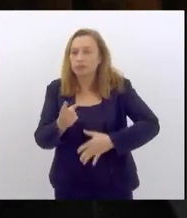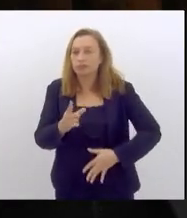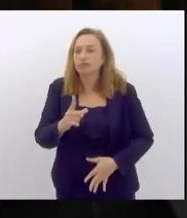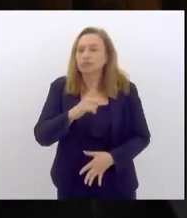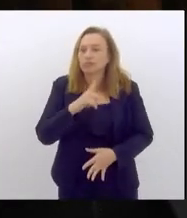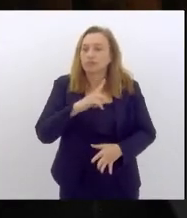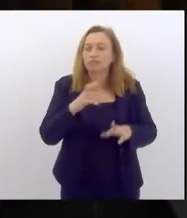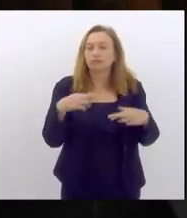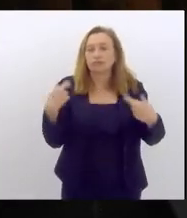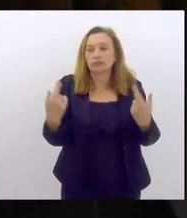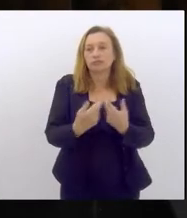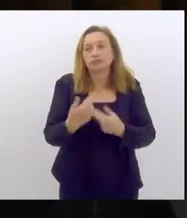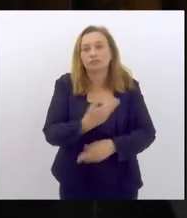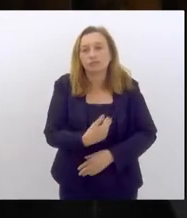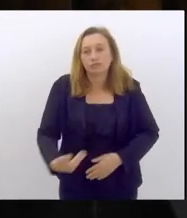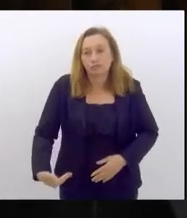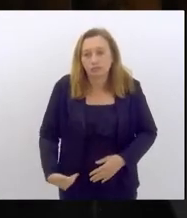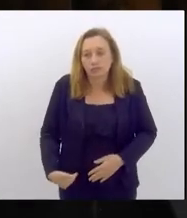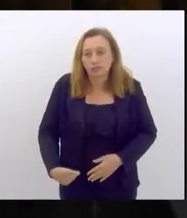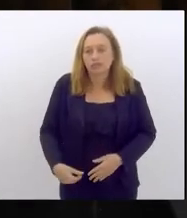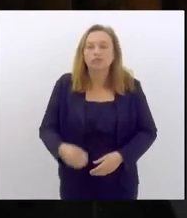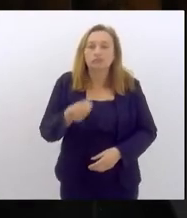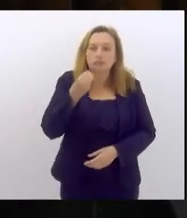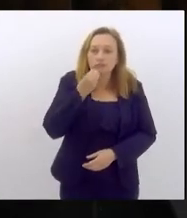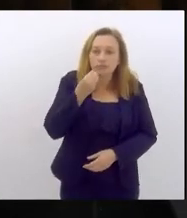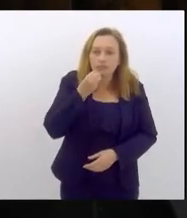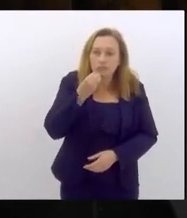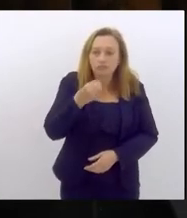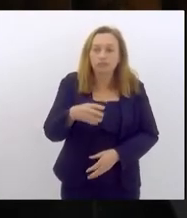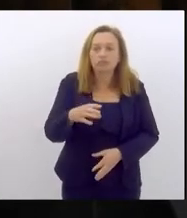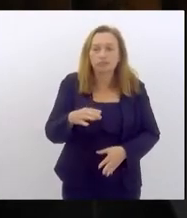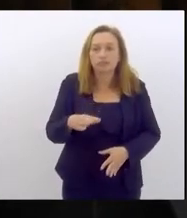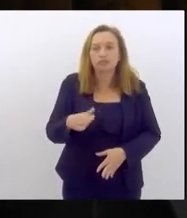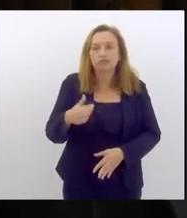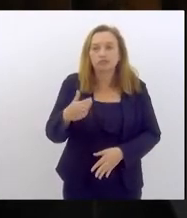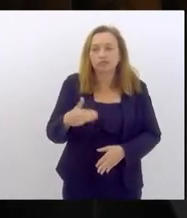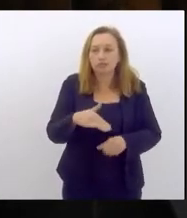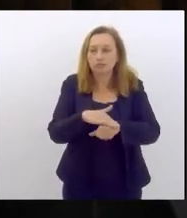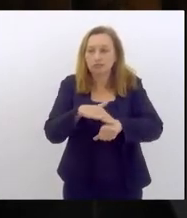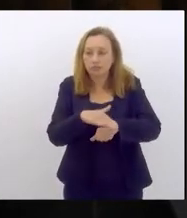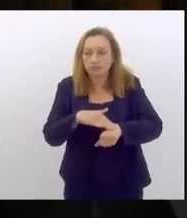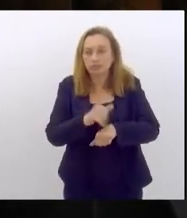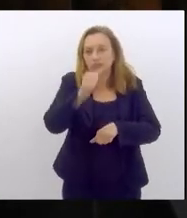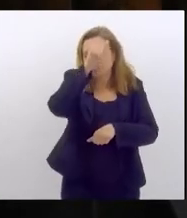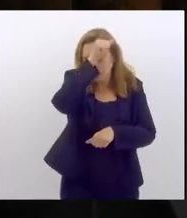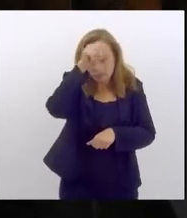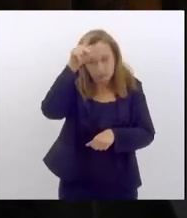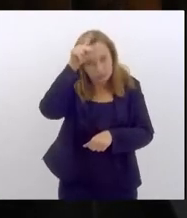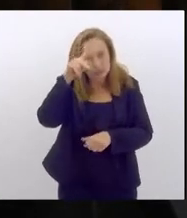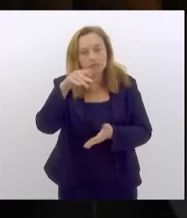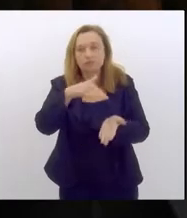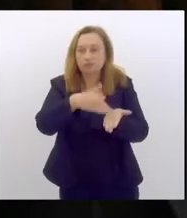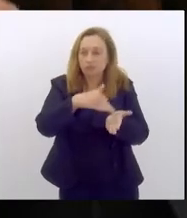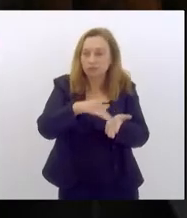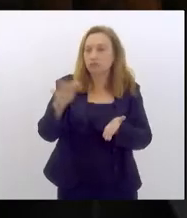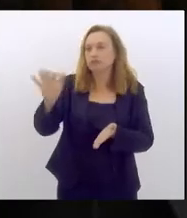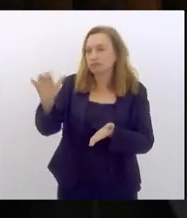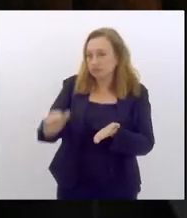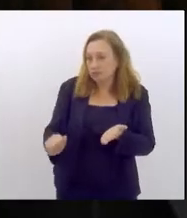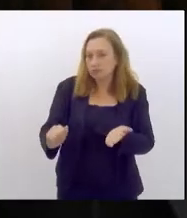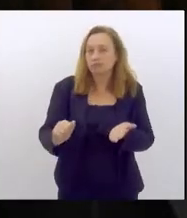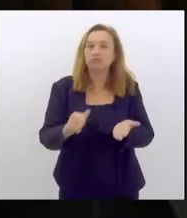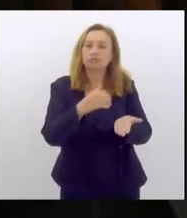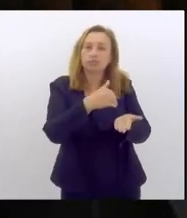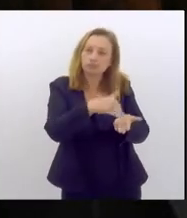teremos audiências públicas, oportunidade de ouvir os prefeitos, secretários de Fazenda, secretário de